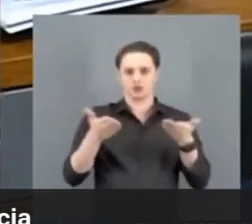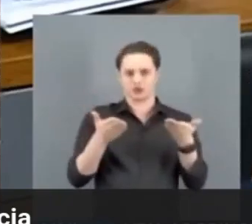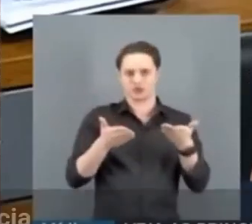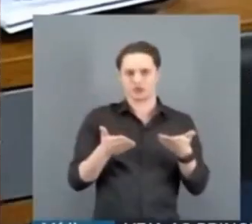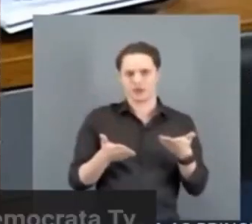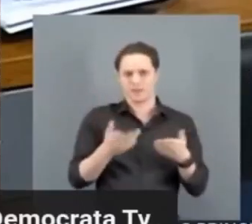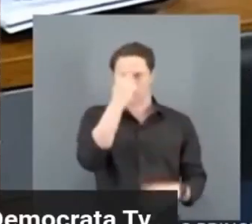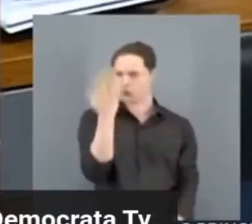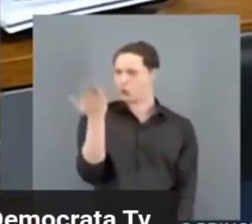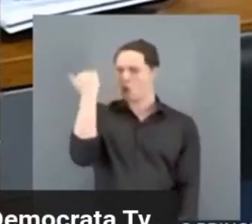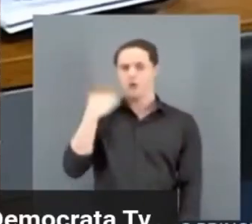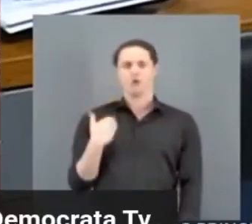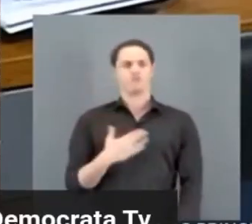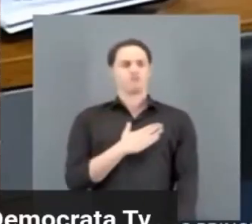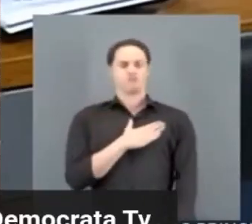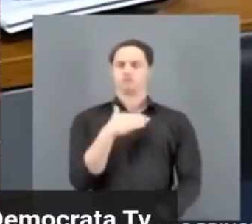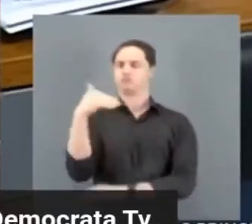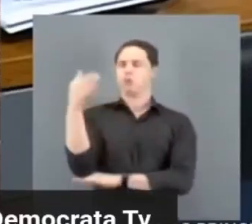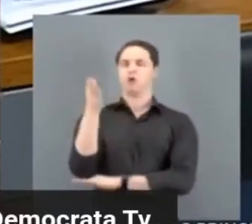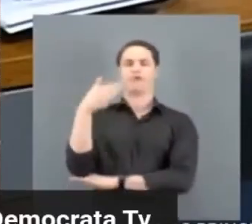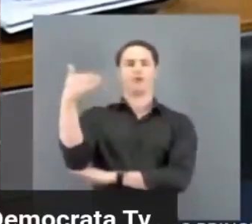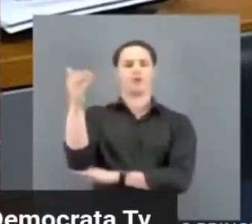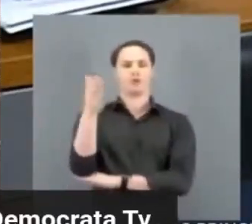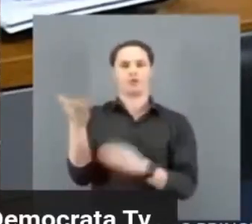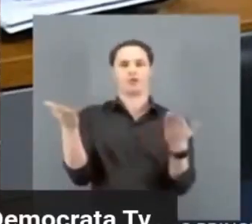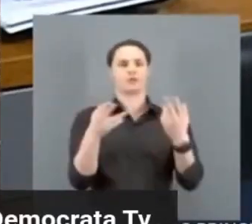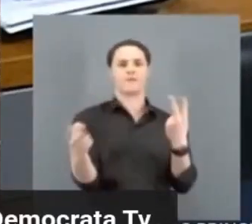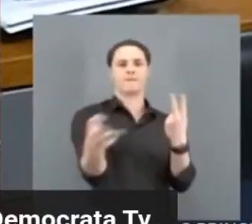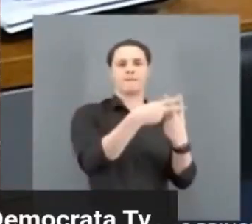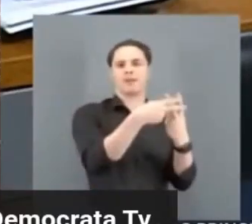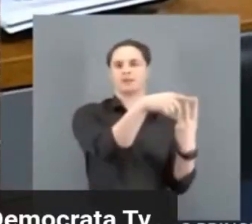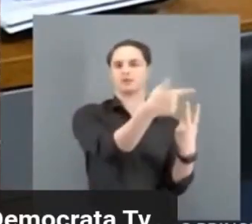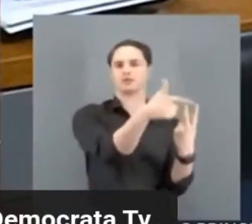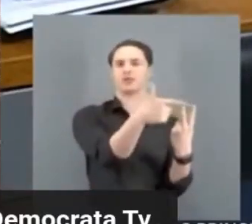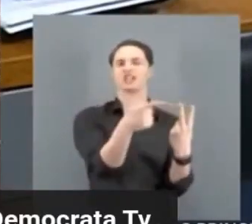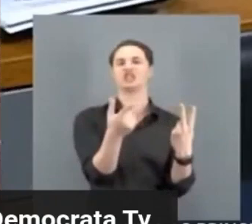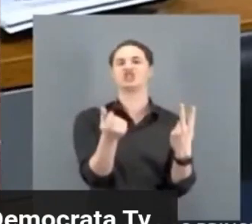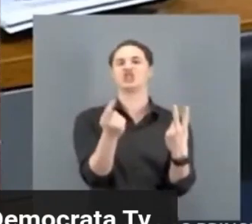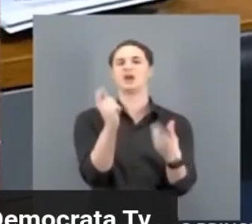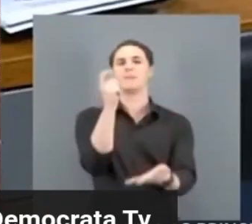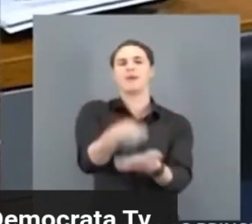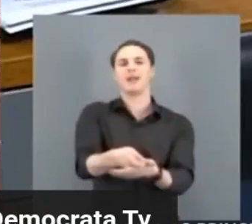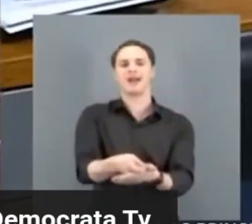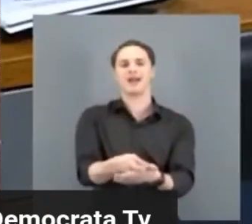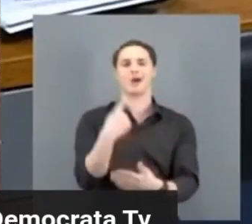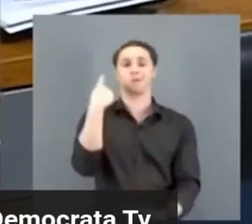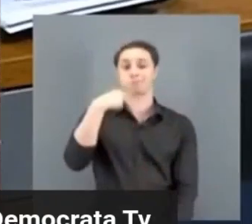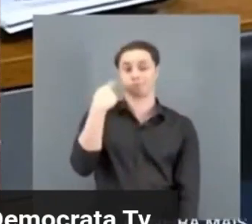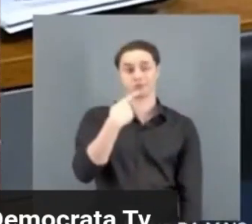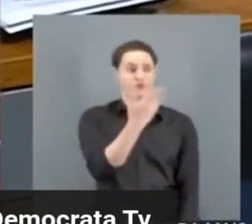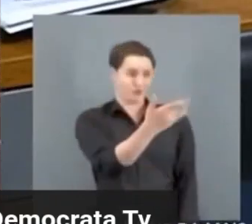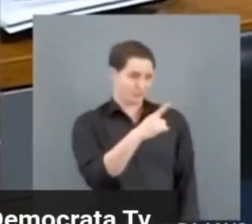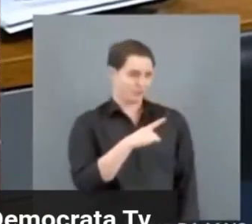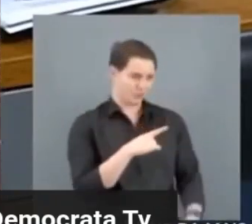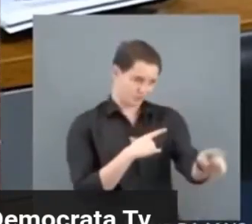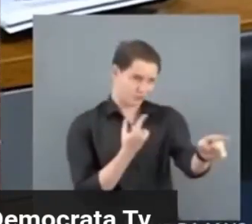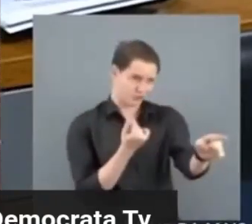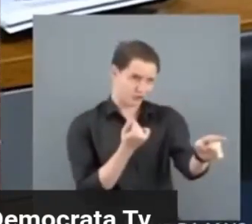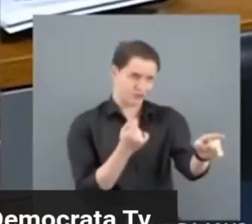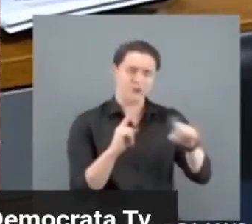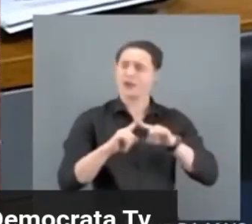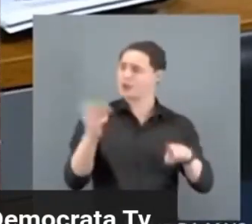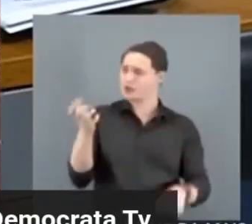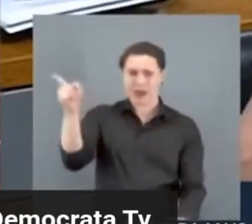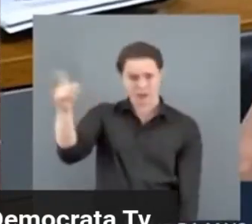patriotas que estão presos e que perderam emprego, que não têm dinheiro para pagar advogado. O senhor tem. Eu quero que o Bolsonaro